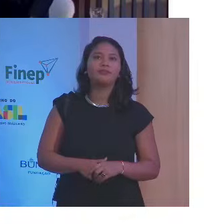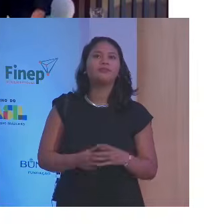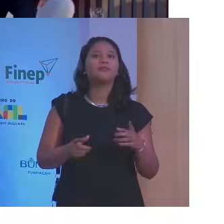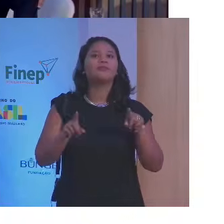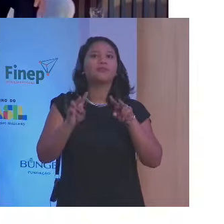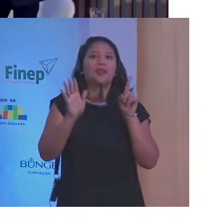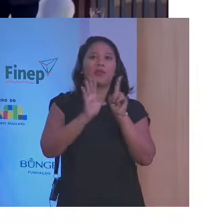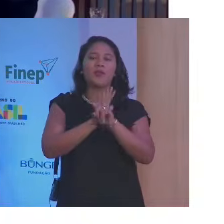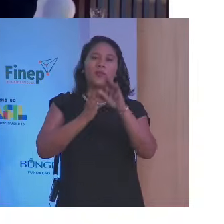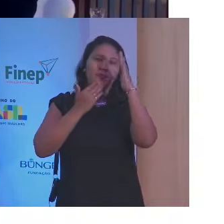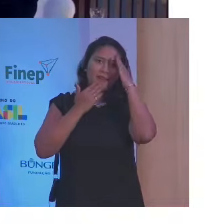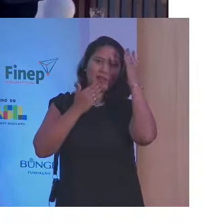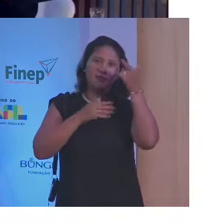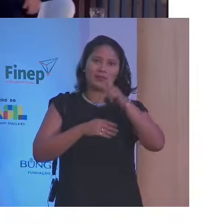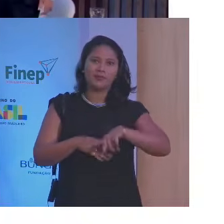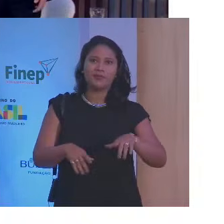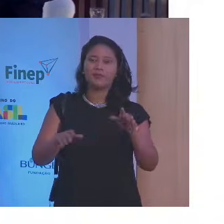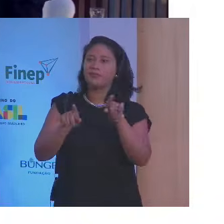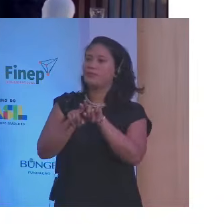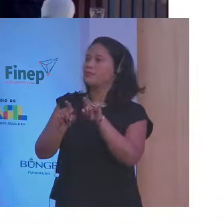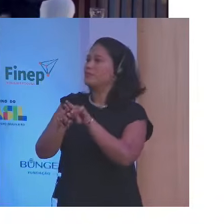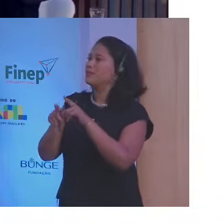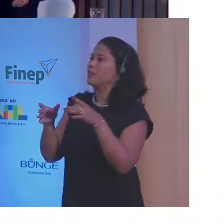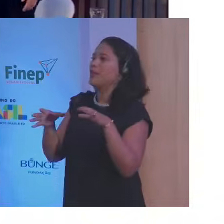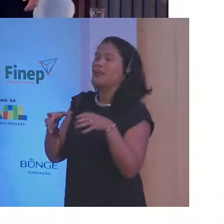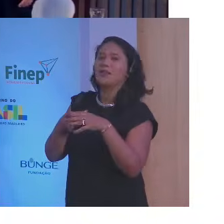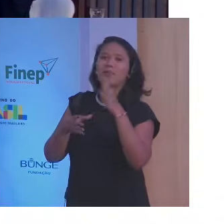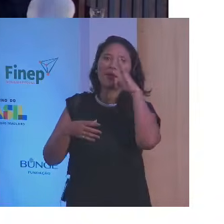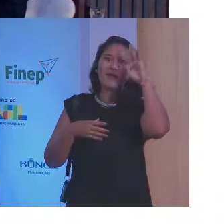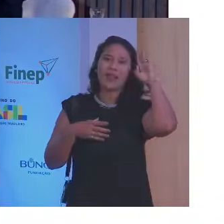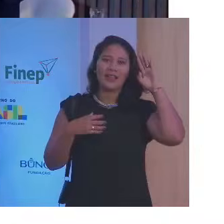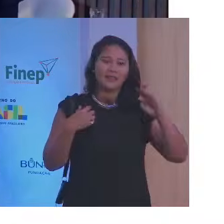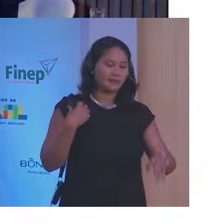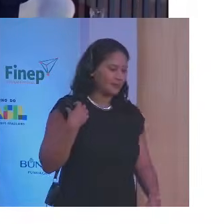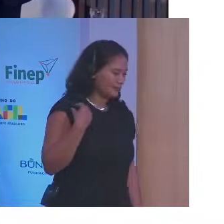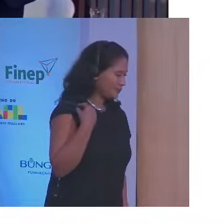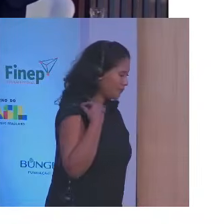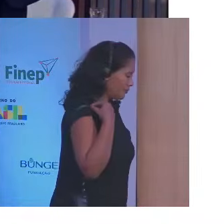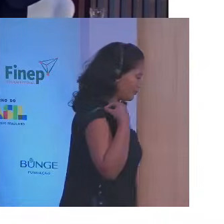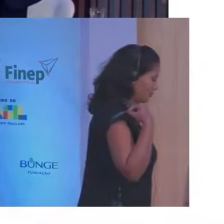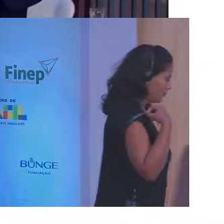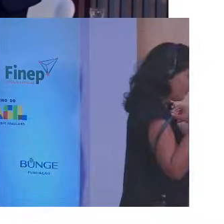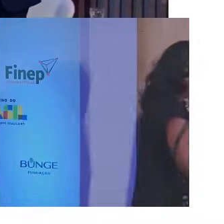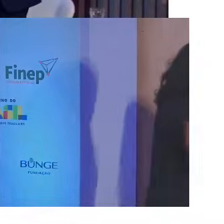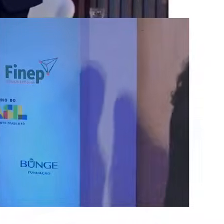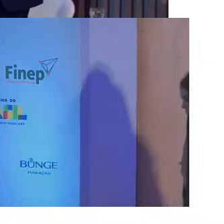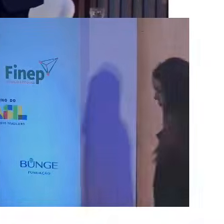essas perguntas. E obrigado mais uma vez ao Drude e à academia pela apresentação.